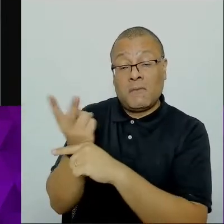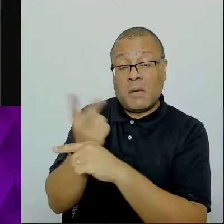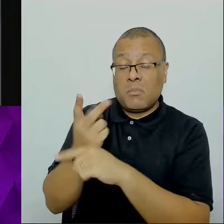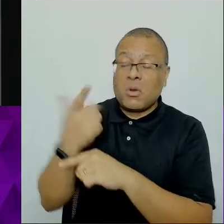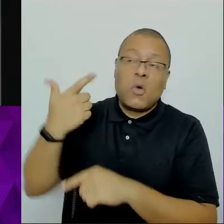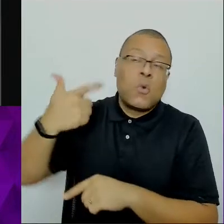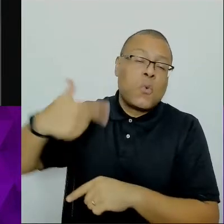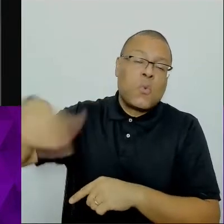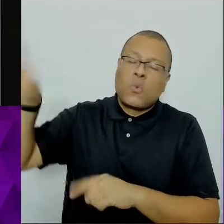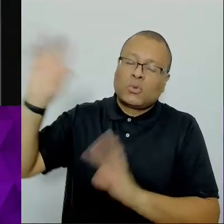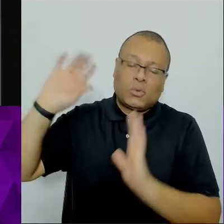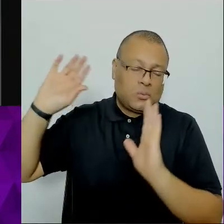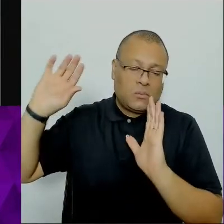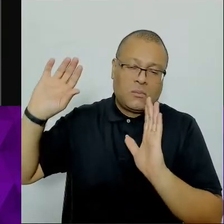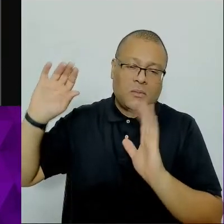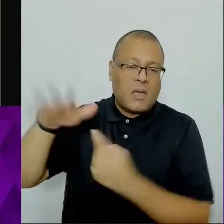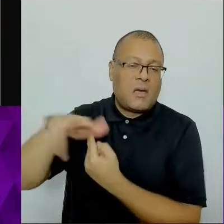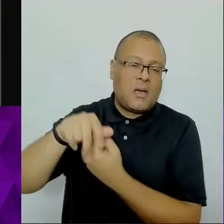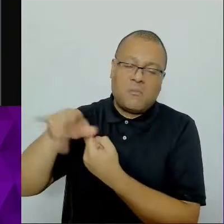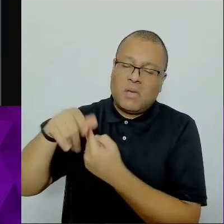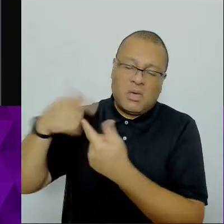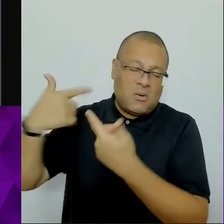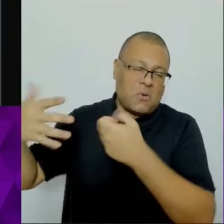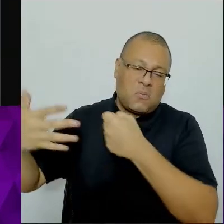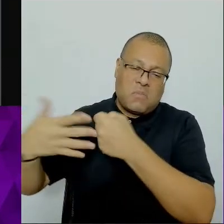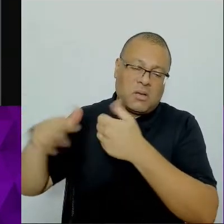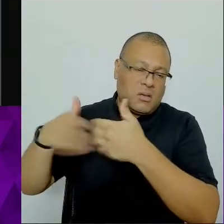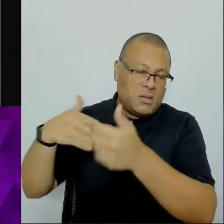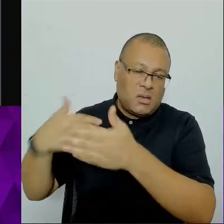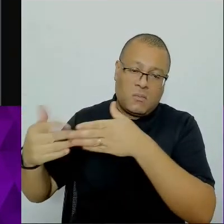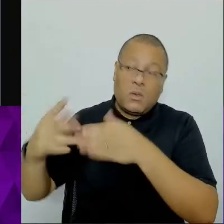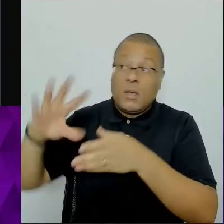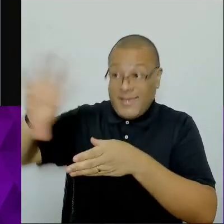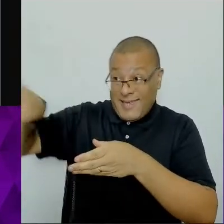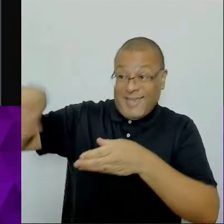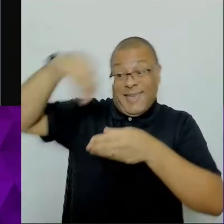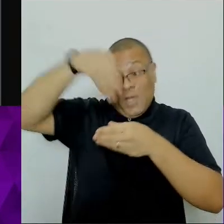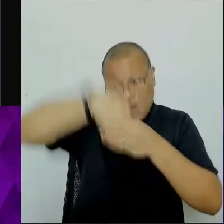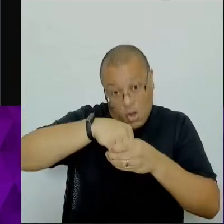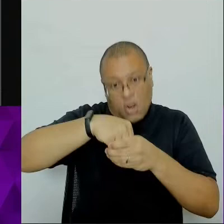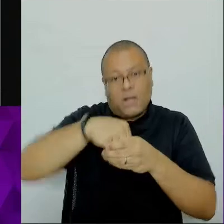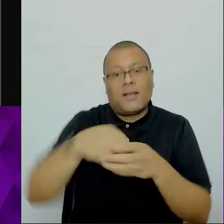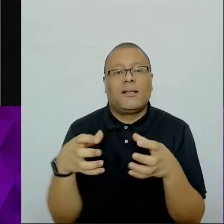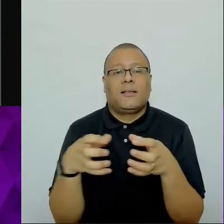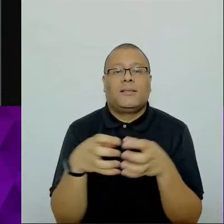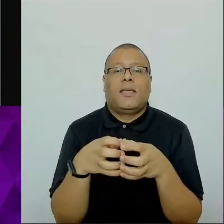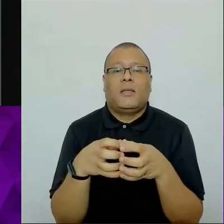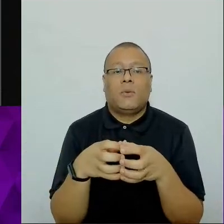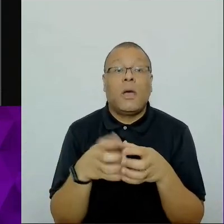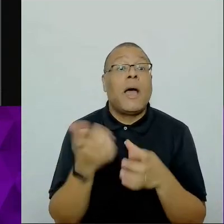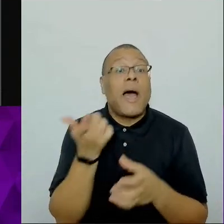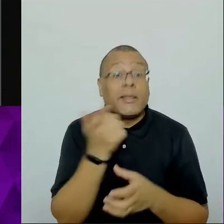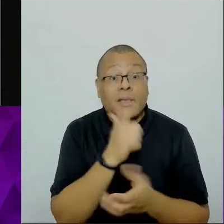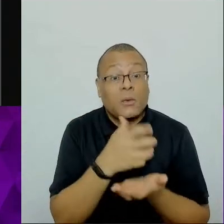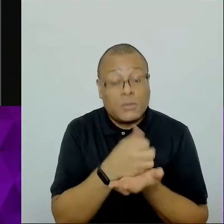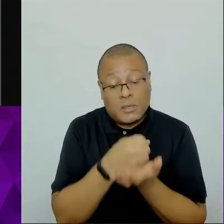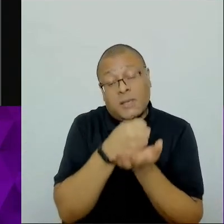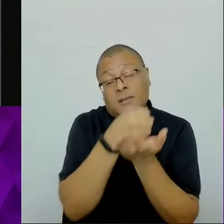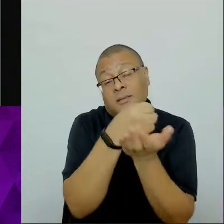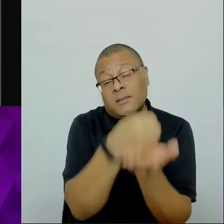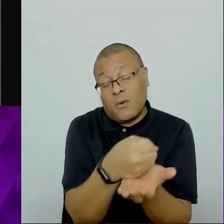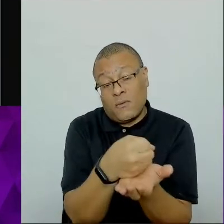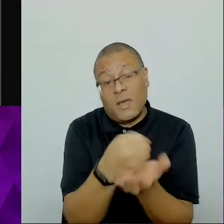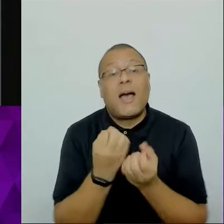entidade externa, e traz aqui e coloca na entidade de usuário até conseguir salvar esse